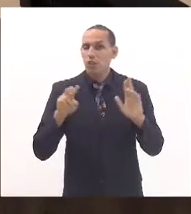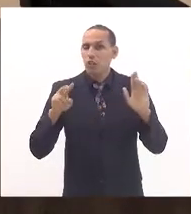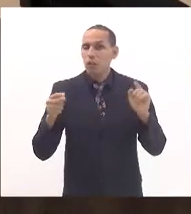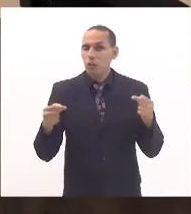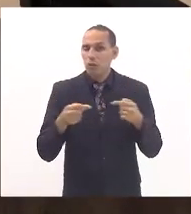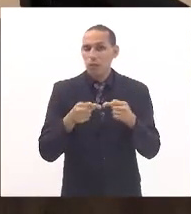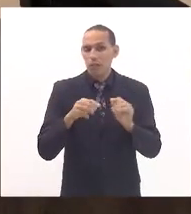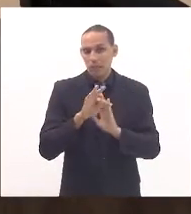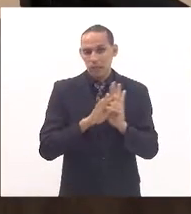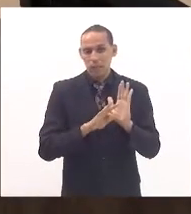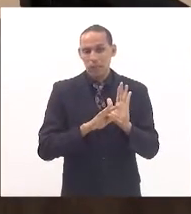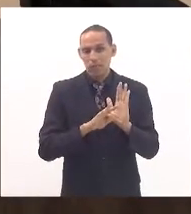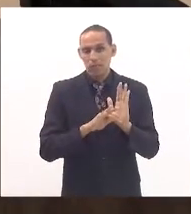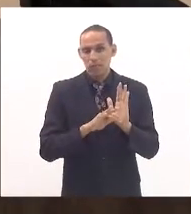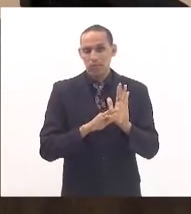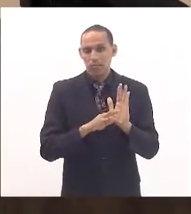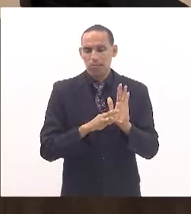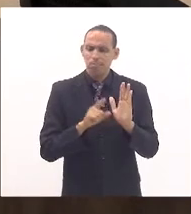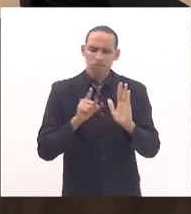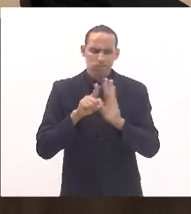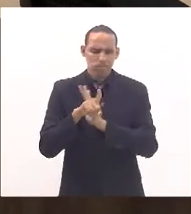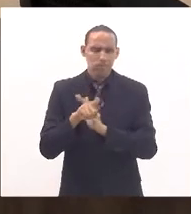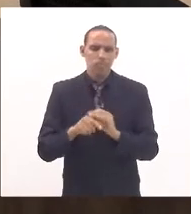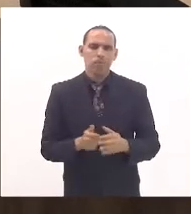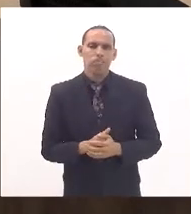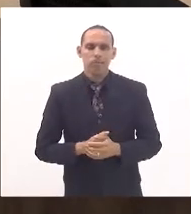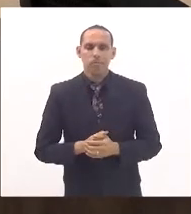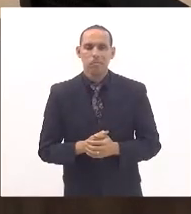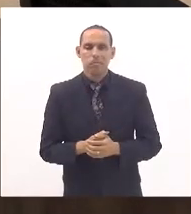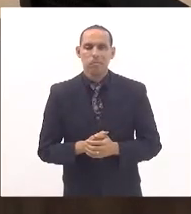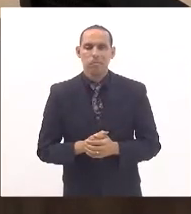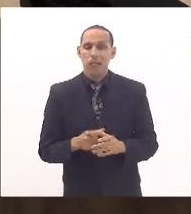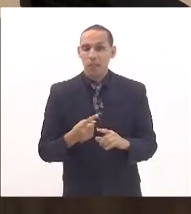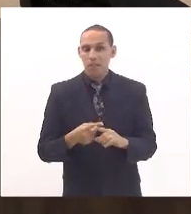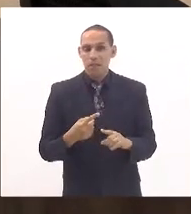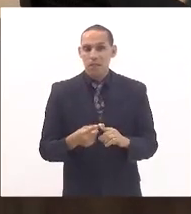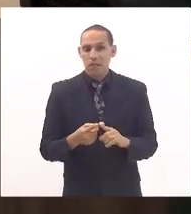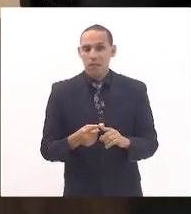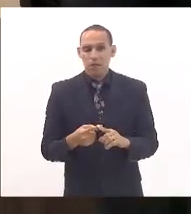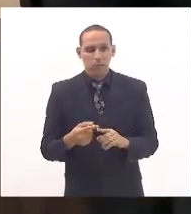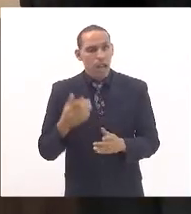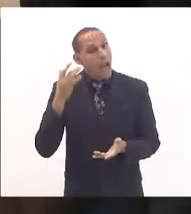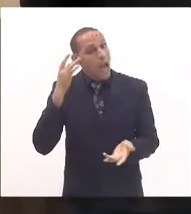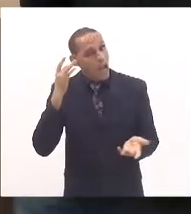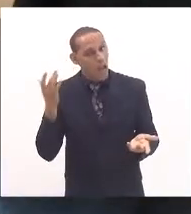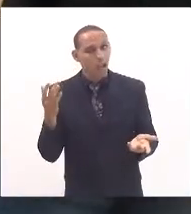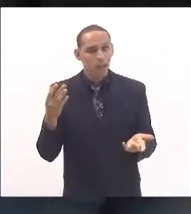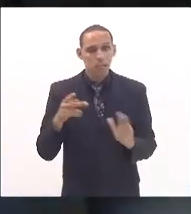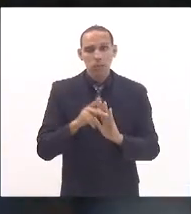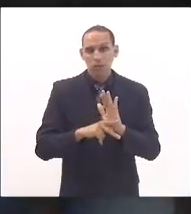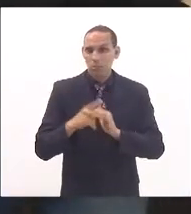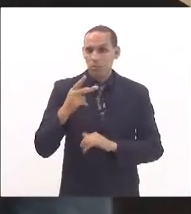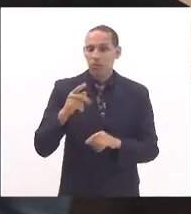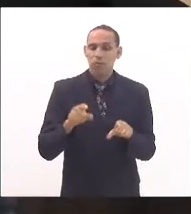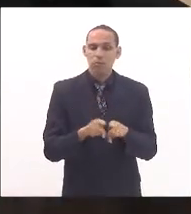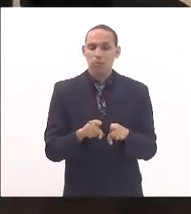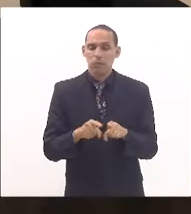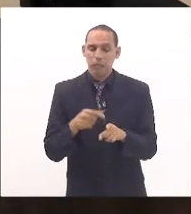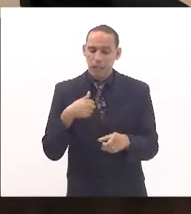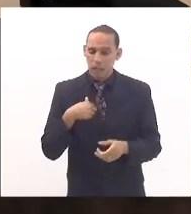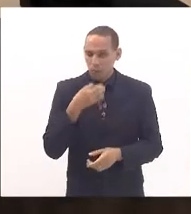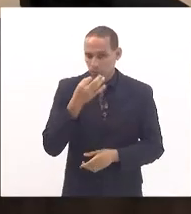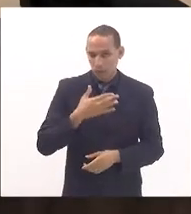redacionais. Eu queria perguntar a Vossa Excelência, porque também considero o seu projeto